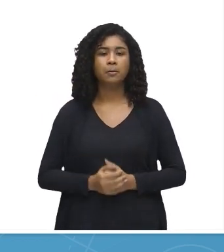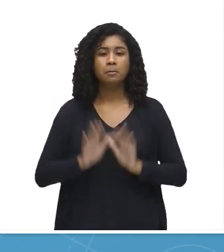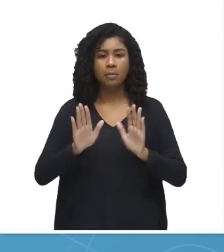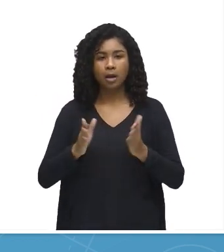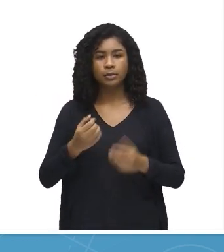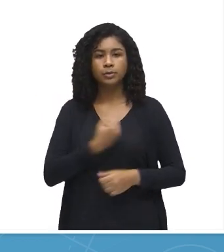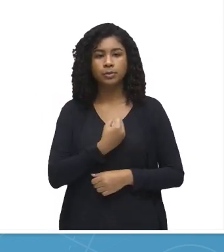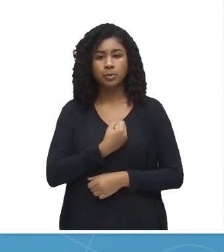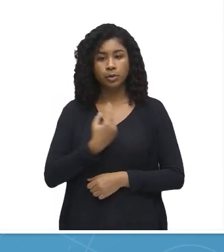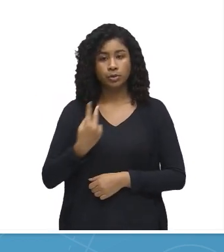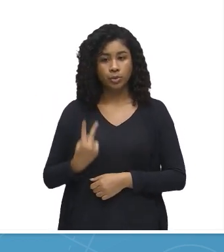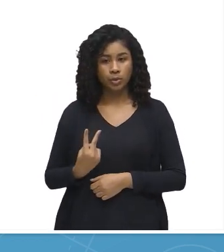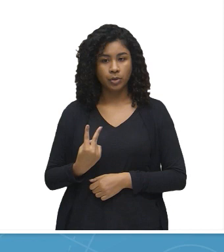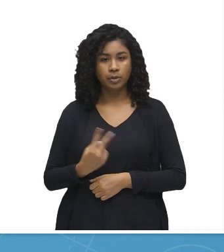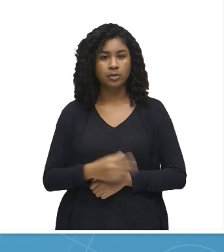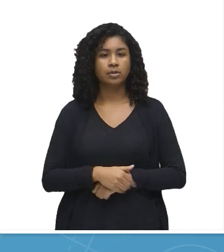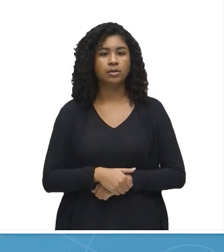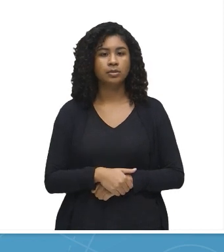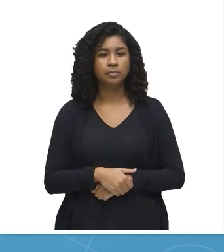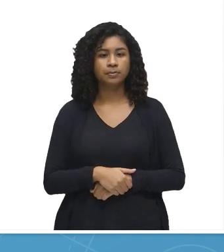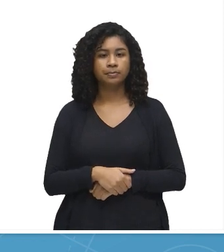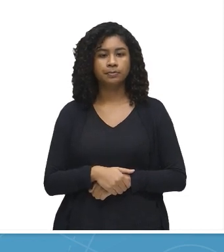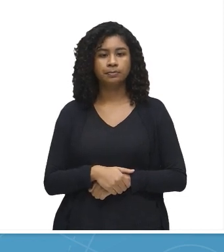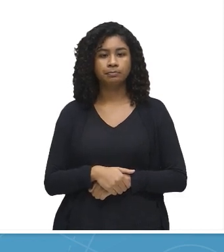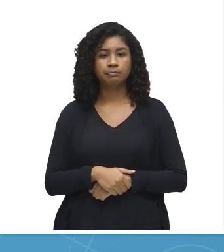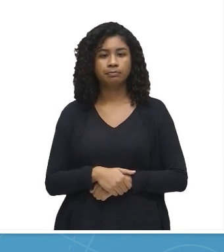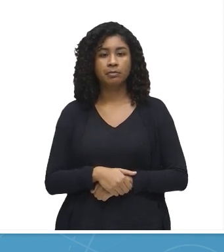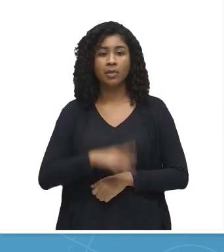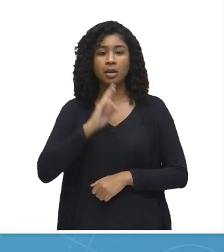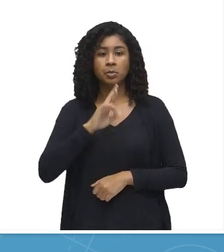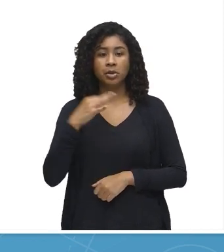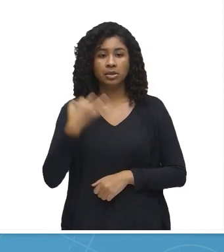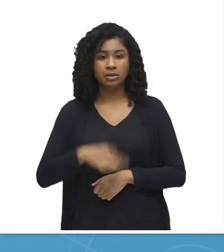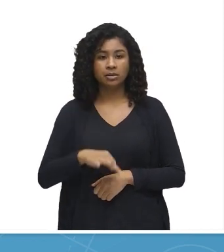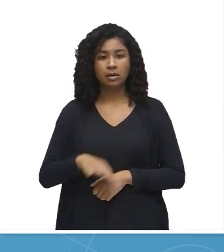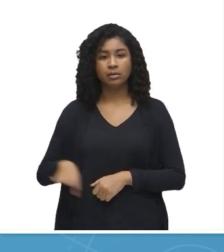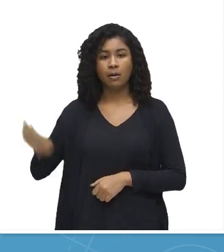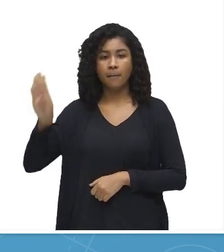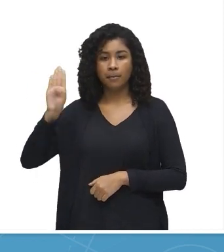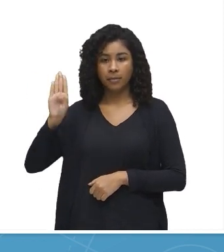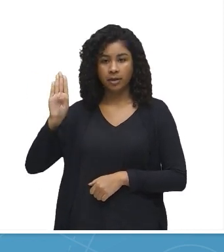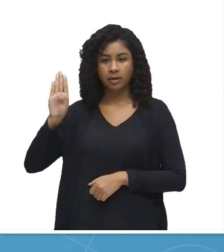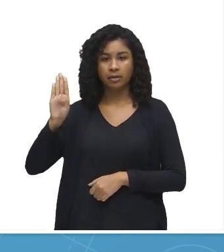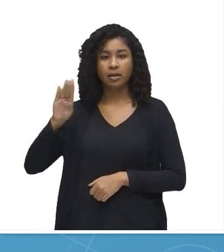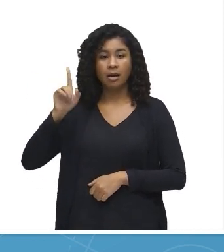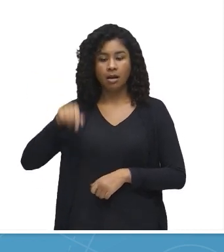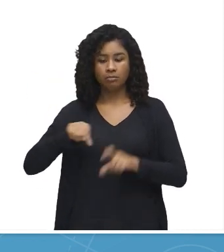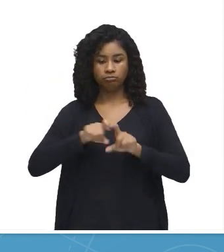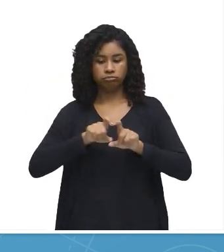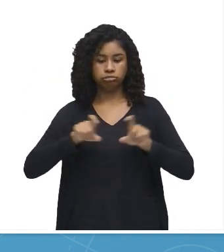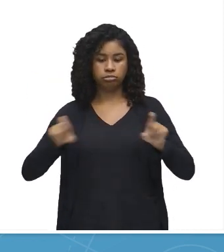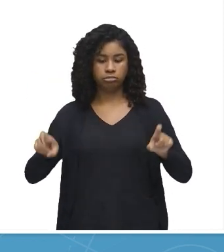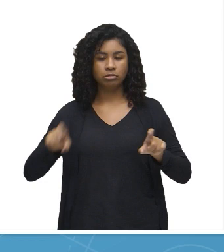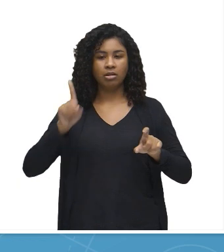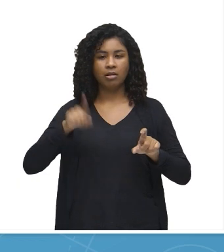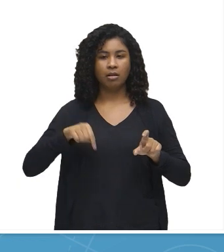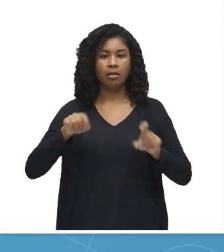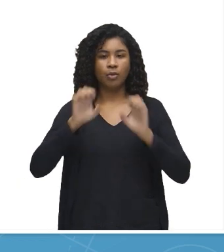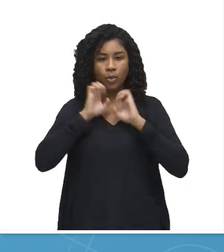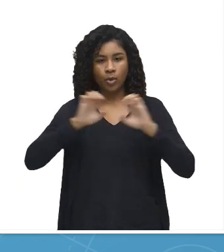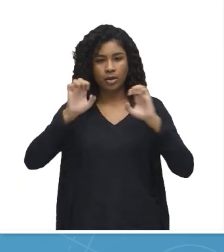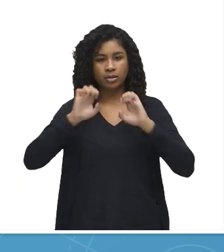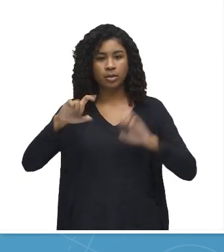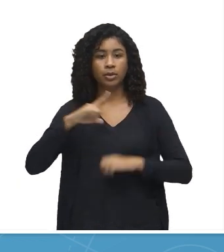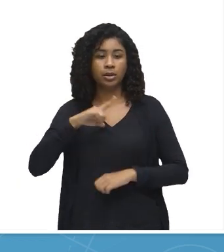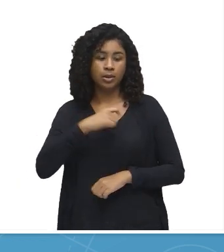2, a segunda equação é a equação que tem como solução os números